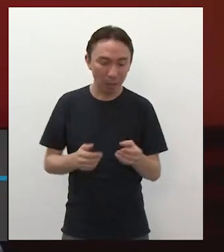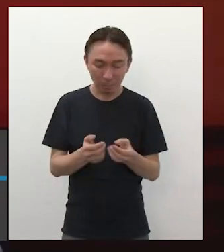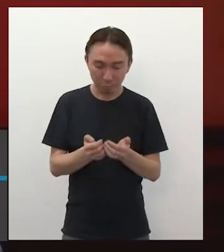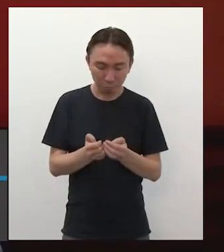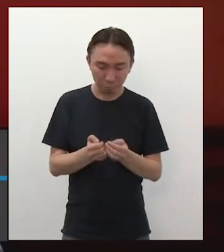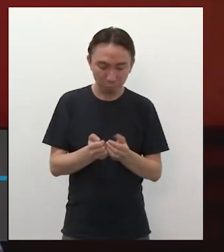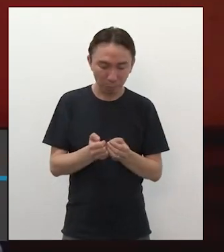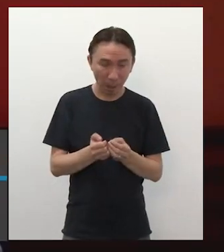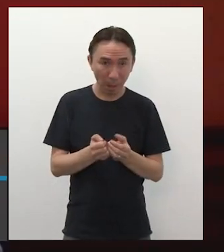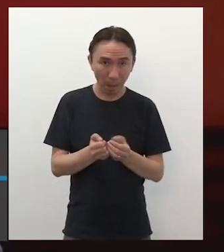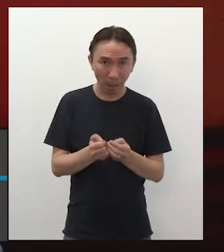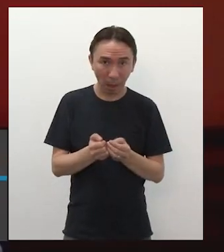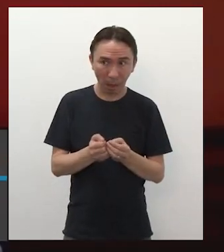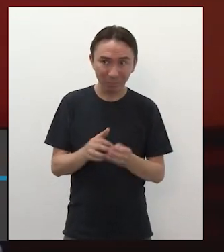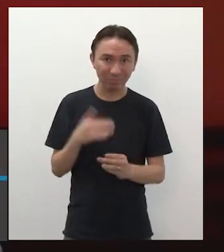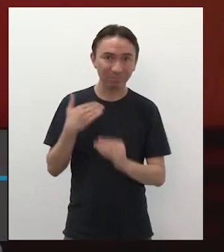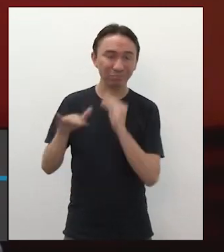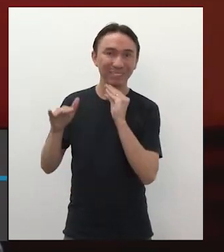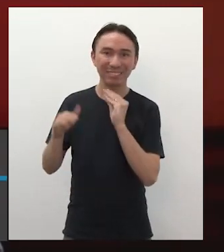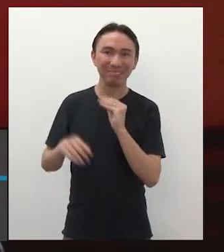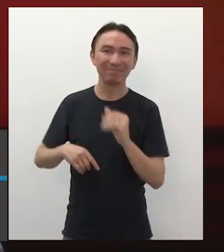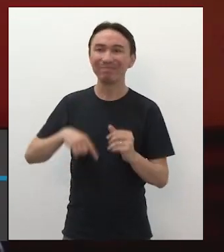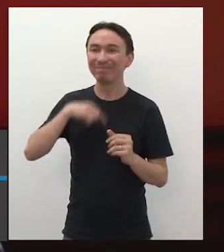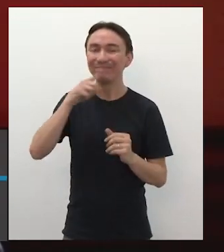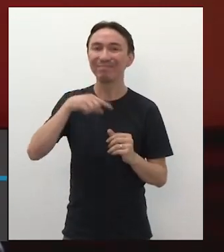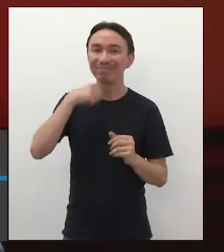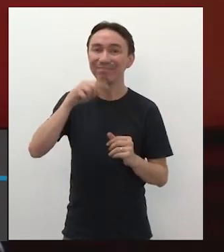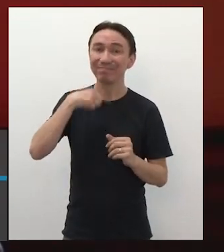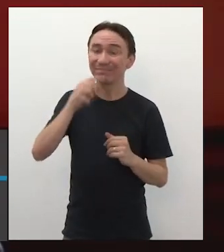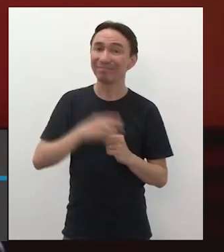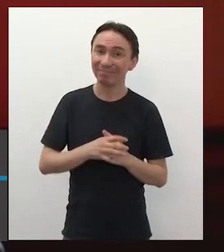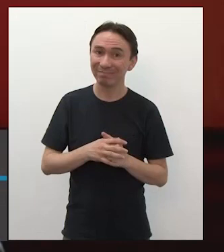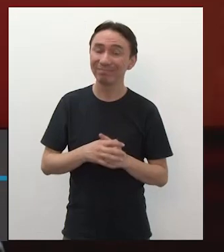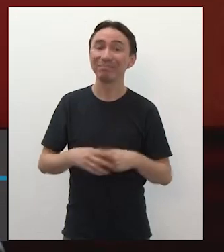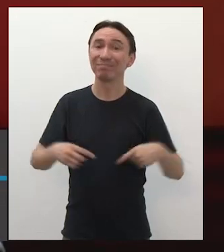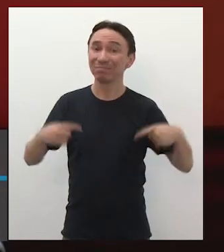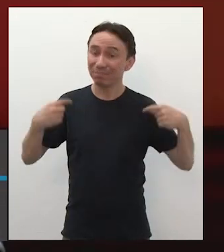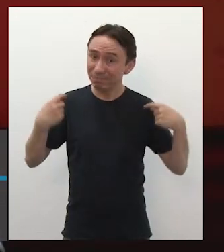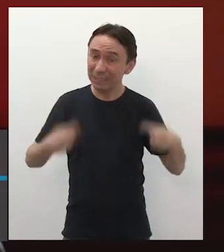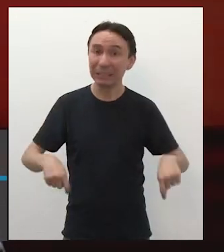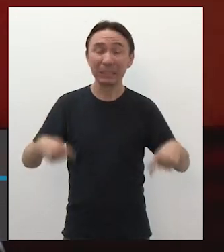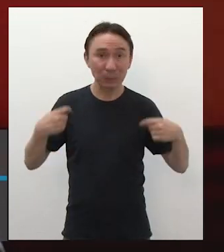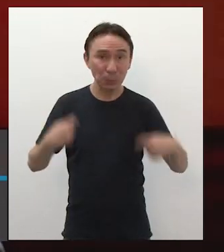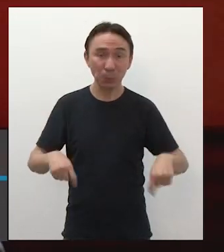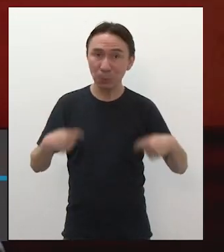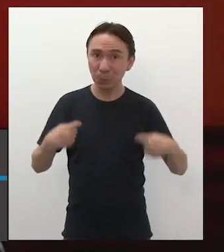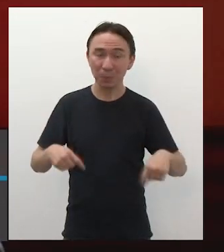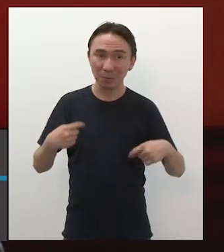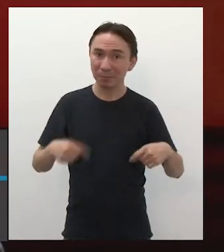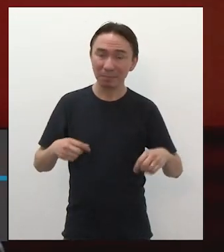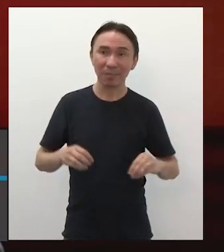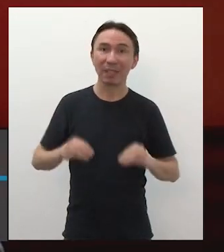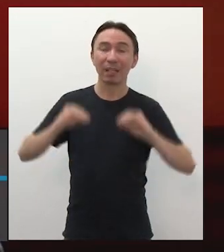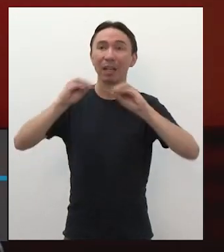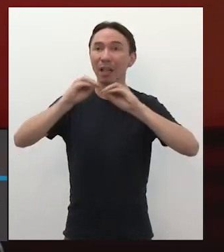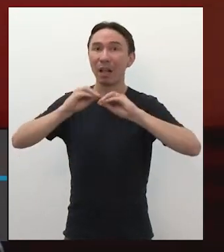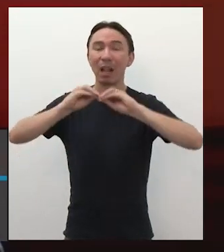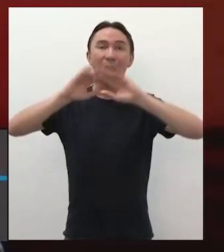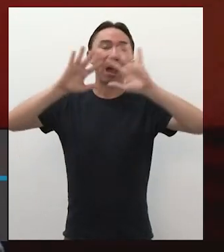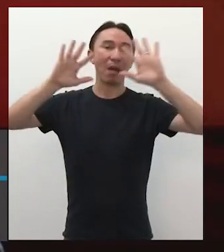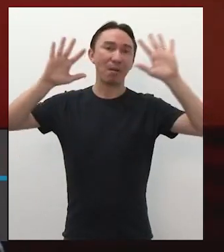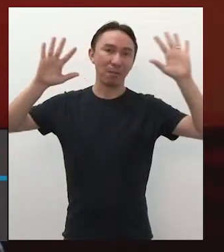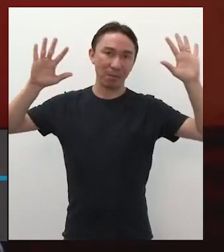Chegou a um limite da comunicação em que eu preciso, porque aí, imagino eu, que teorizando